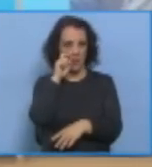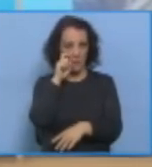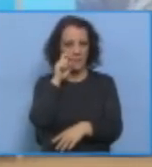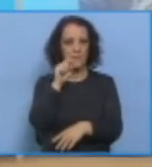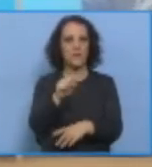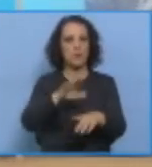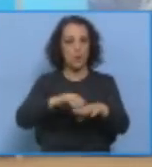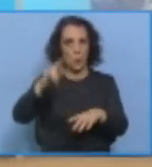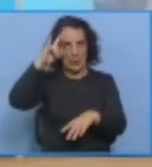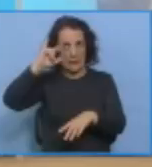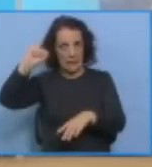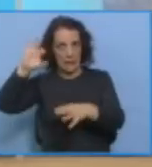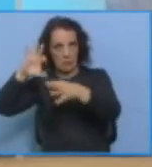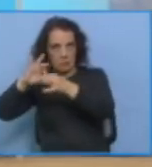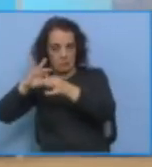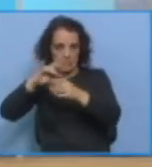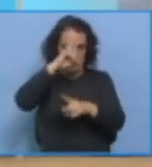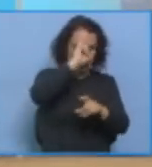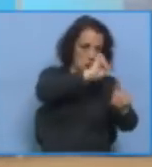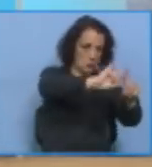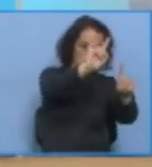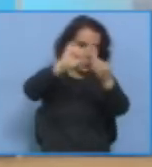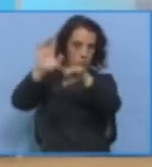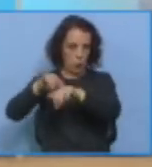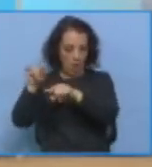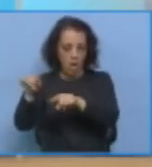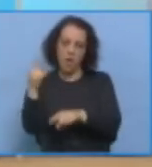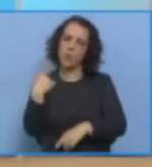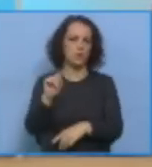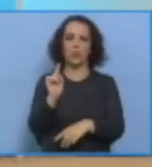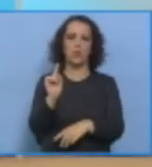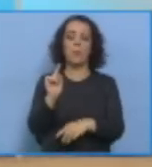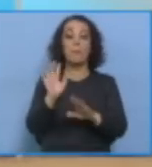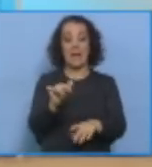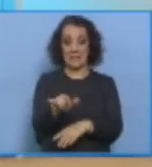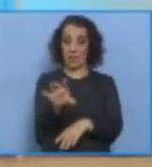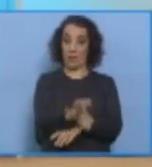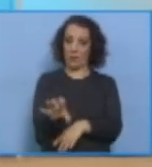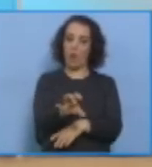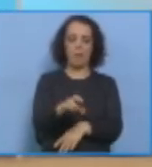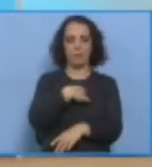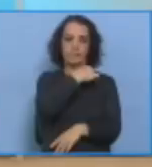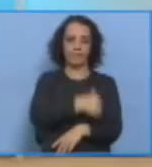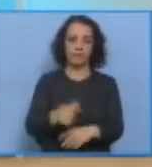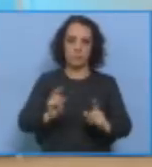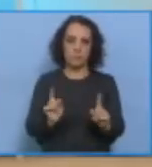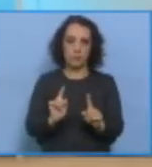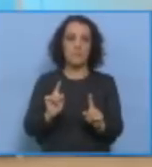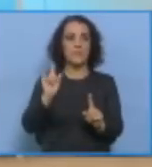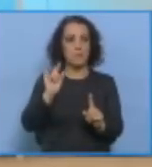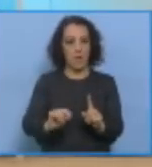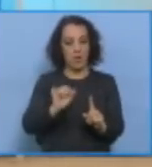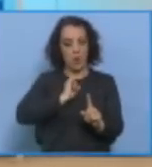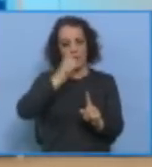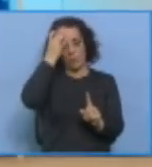a ideologia X, Y ou Z. Agora, de facto, com esta nós não concordamos, não subscrevemos e, mais ainda, atenta, no